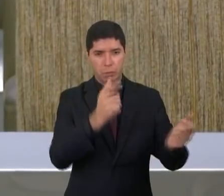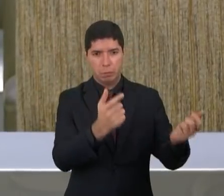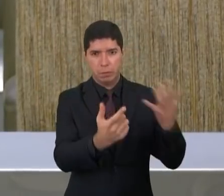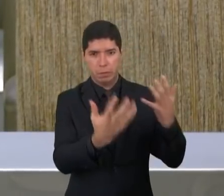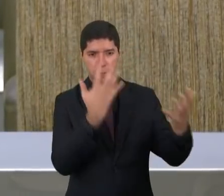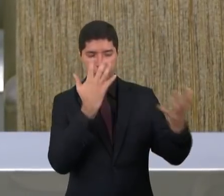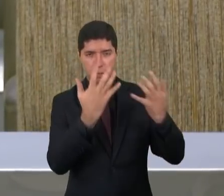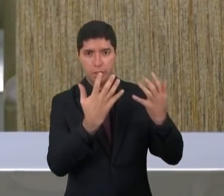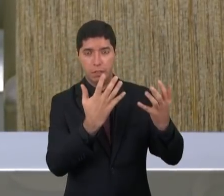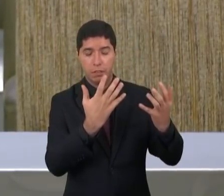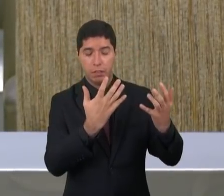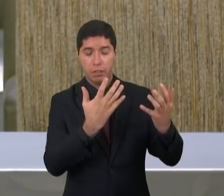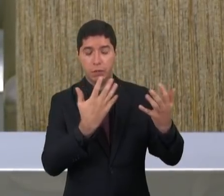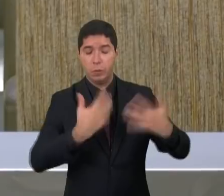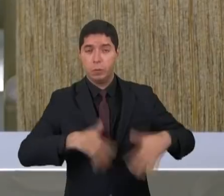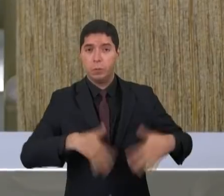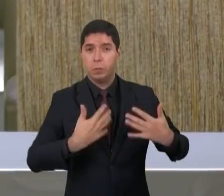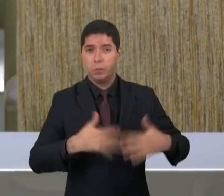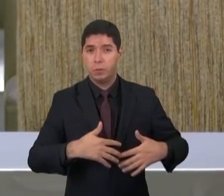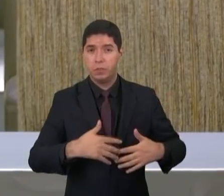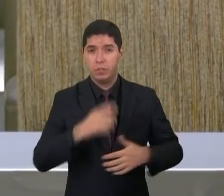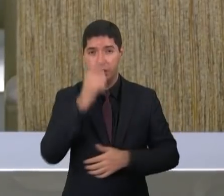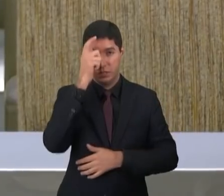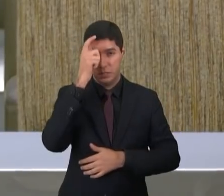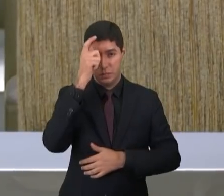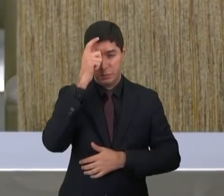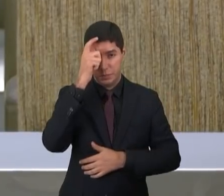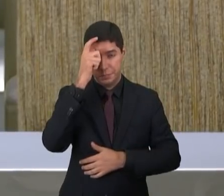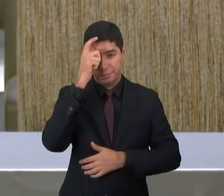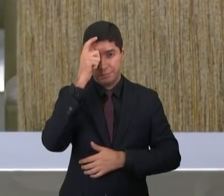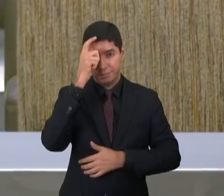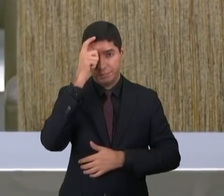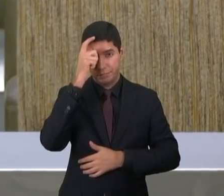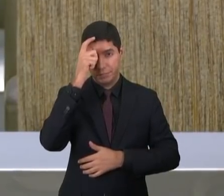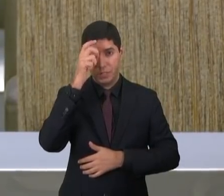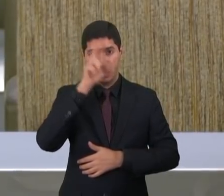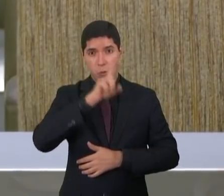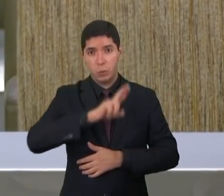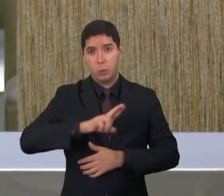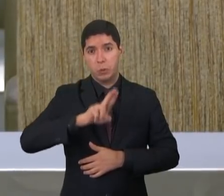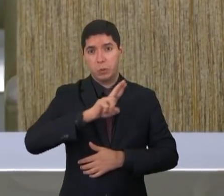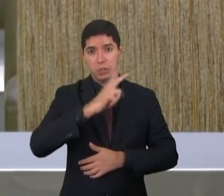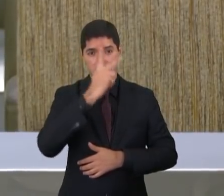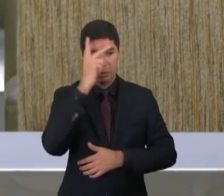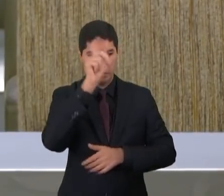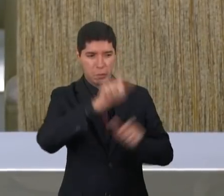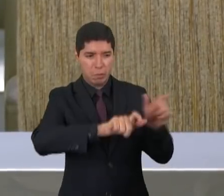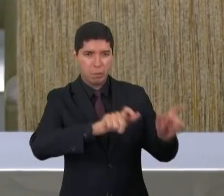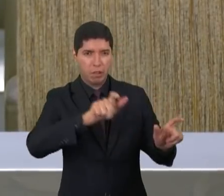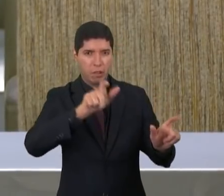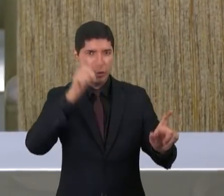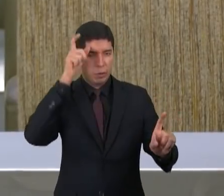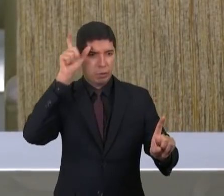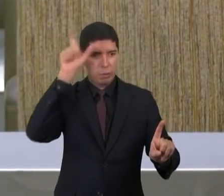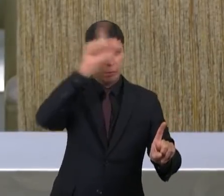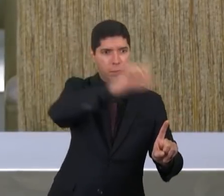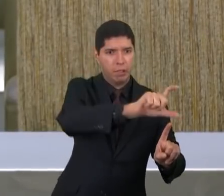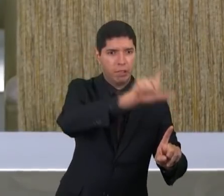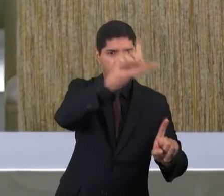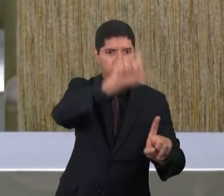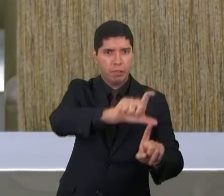contra nós. Muitas vezes o diabo, ele vai se fazer valer de instrumentos humanos